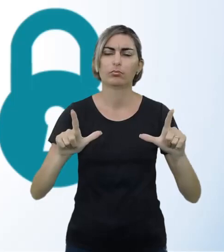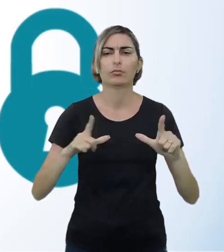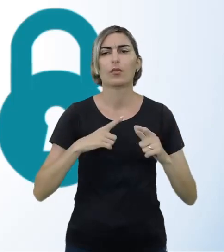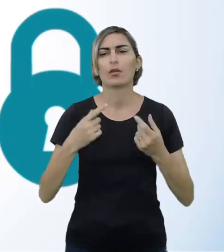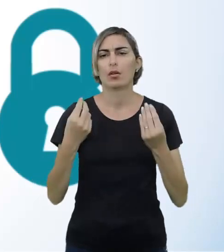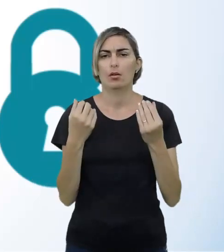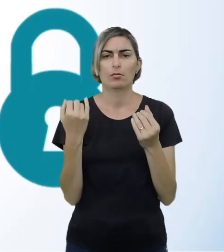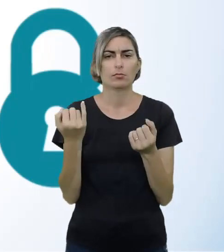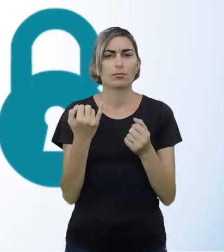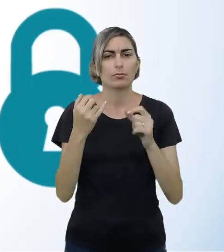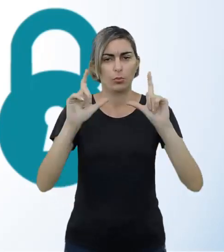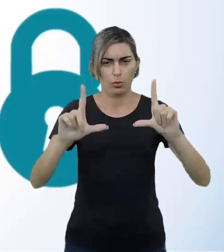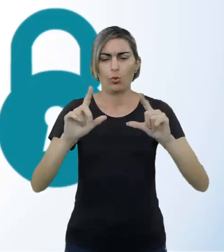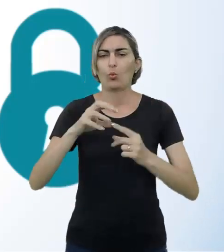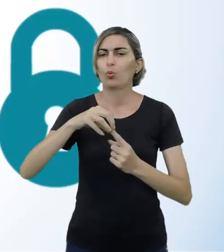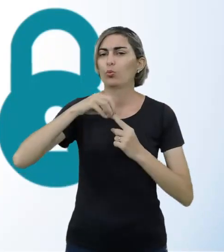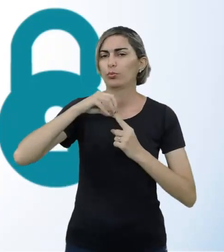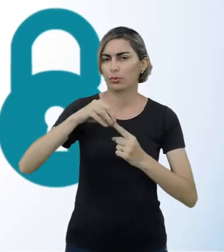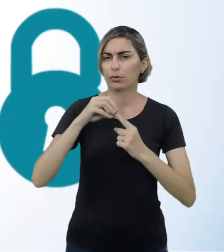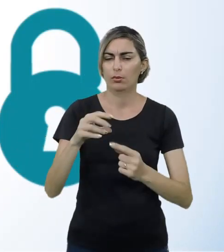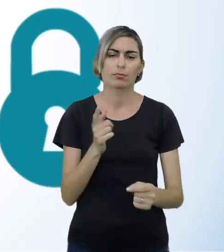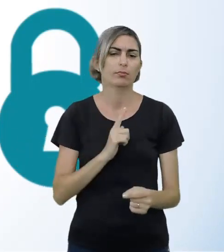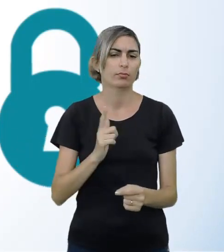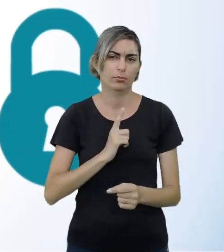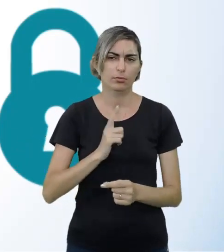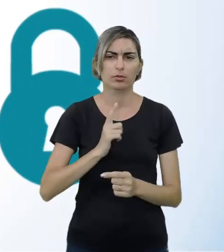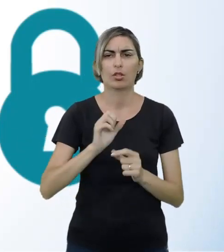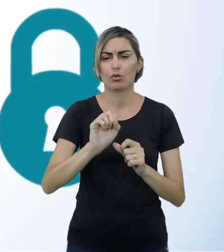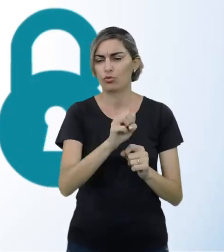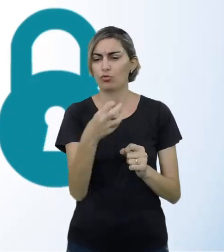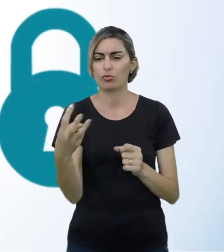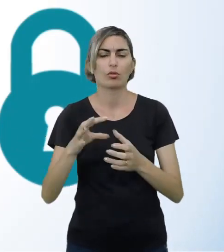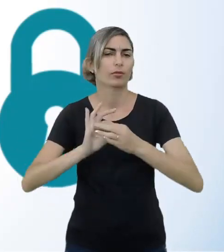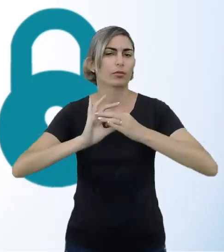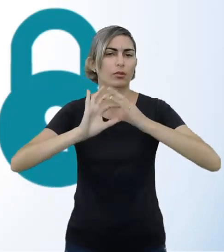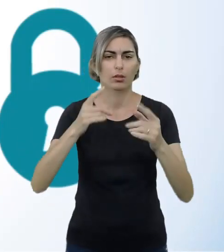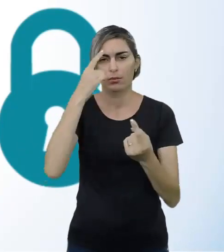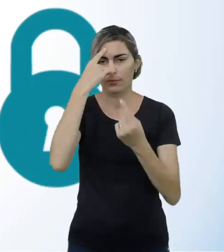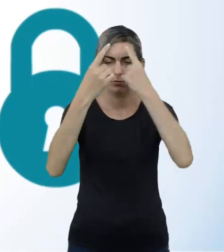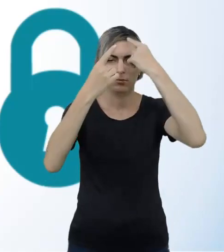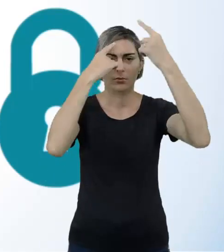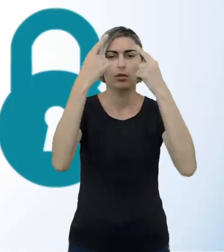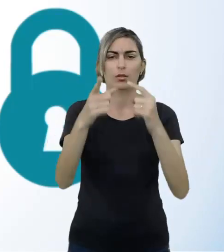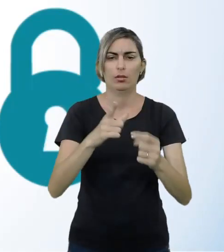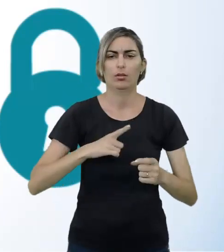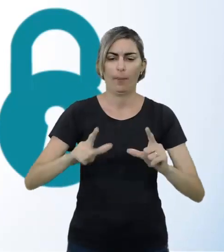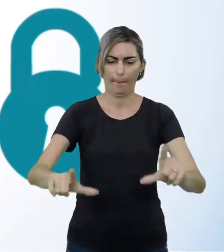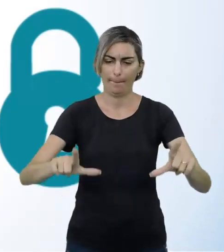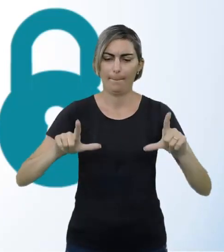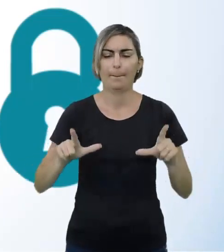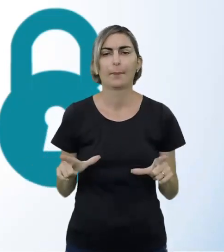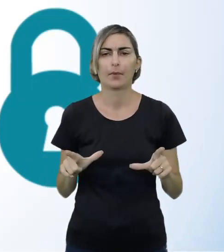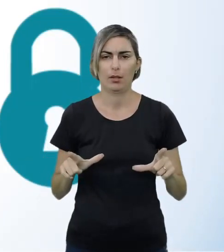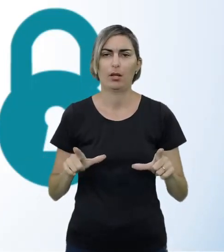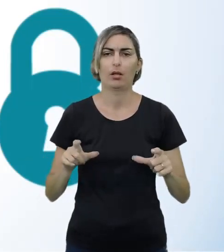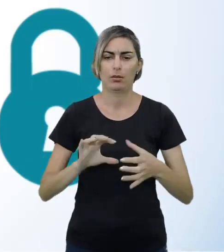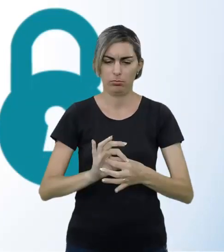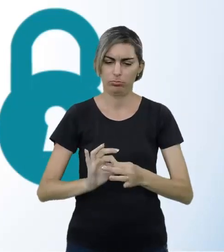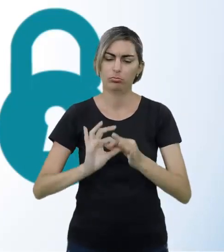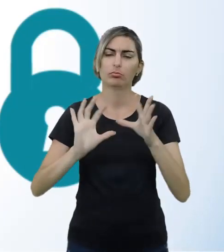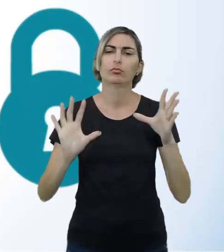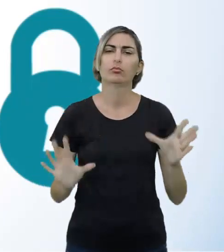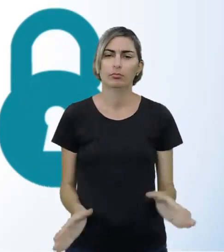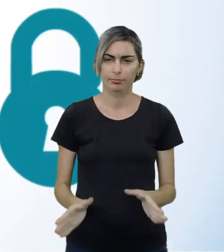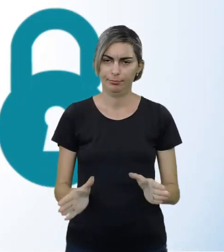de prototipagem de placa única que possui hardware e software livre. Então a ideia é que você tenha uma placa que lhe